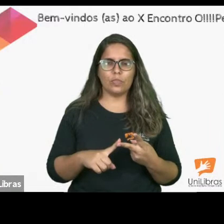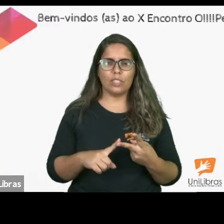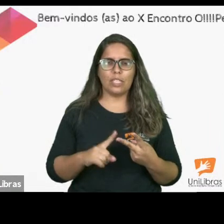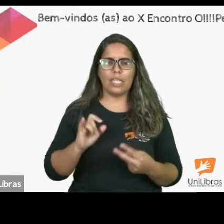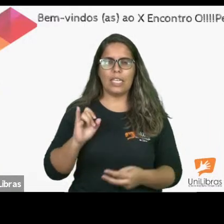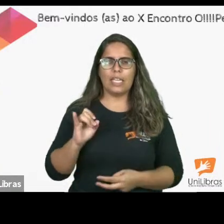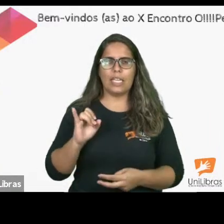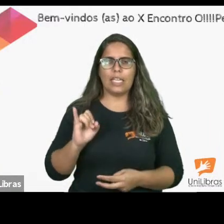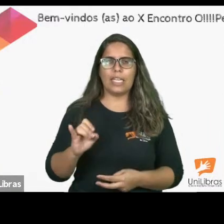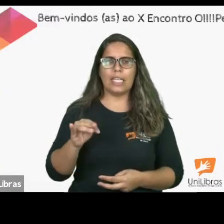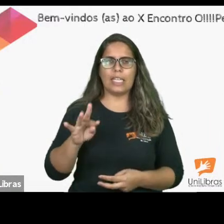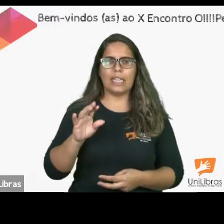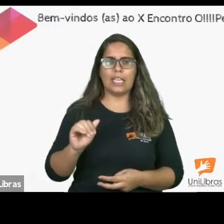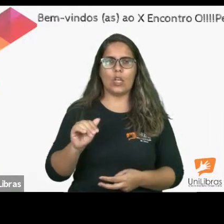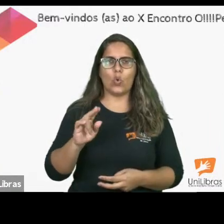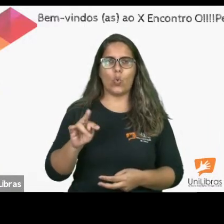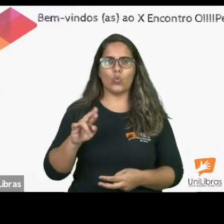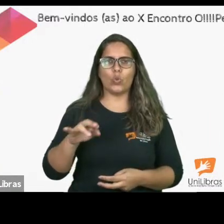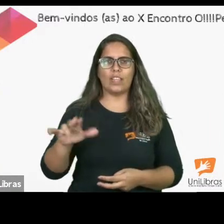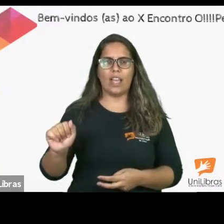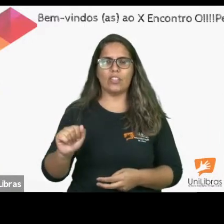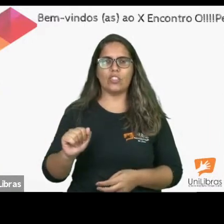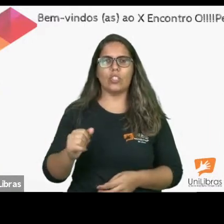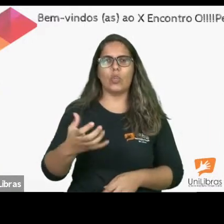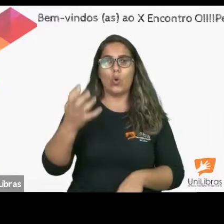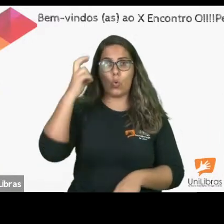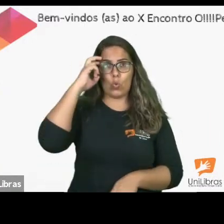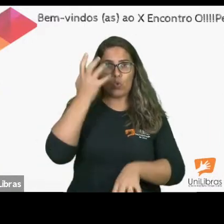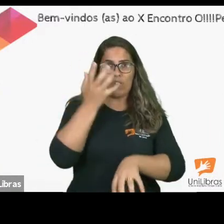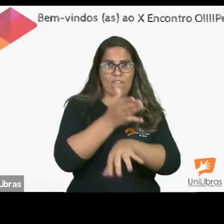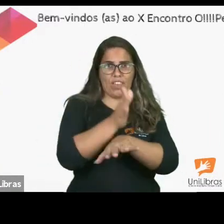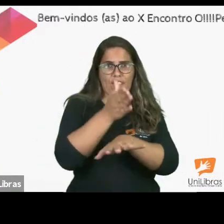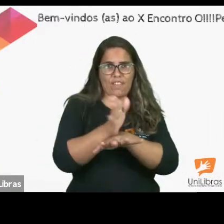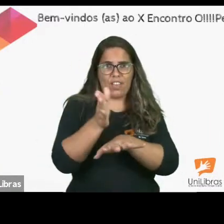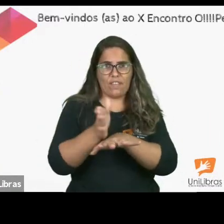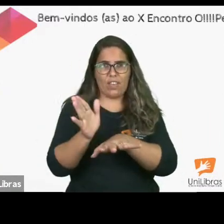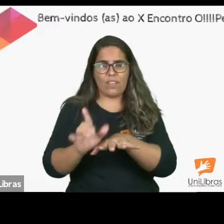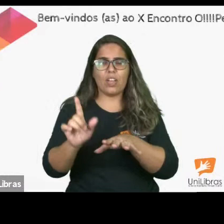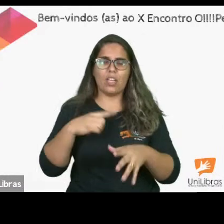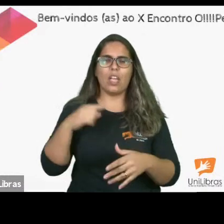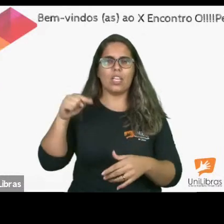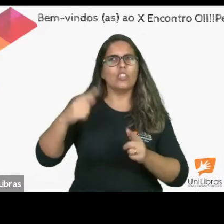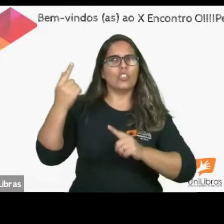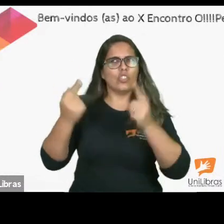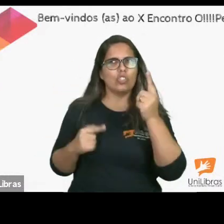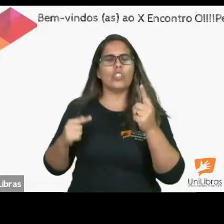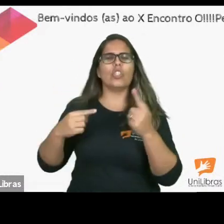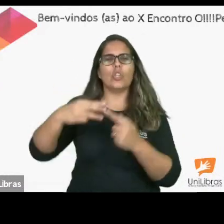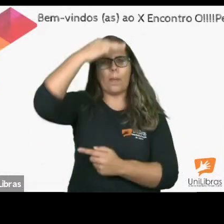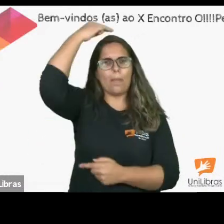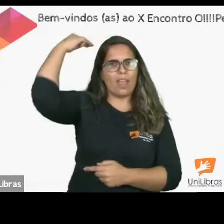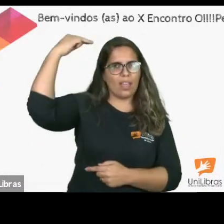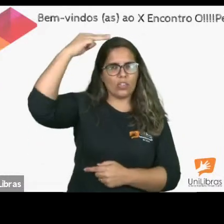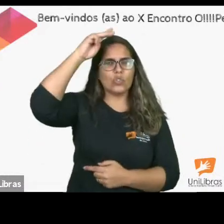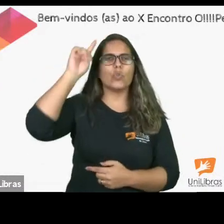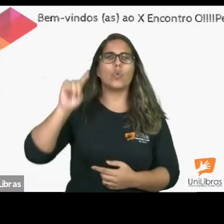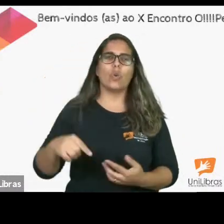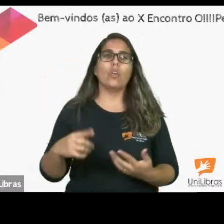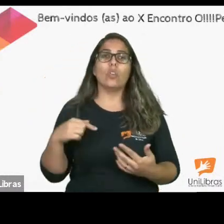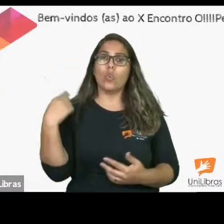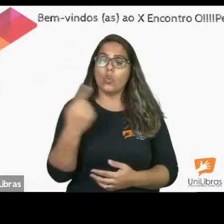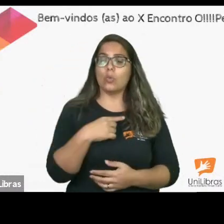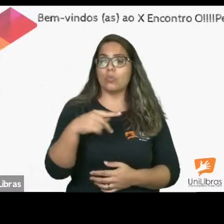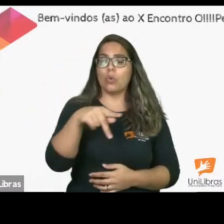interculturalidade. Ou seja, o Brasil, acredito, o Chile, o México muito, nós somos um país